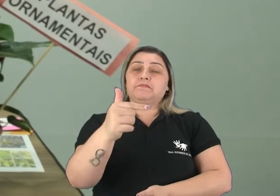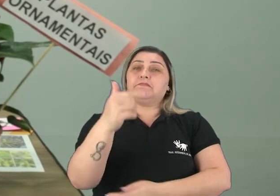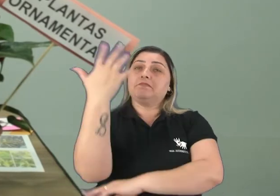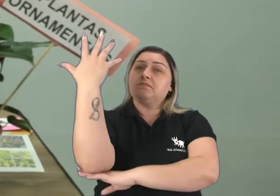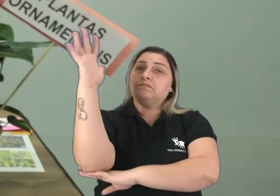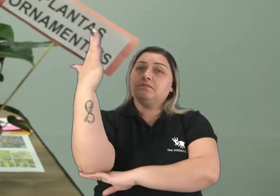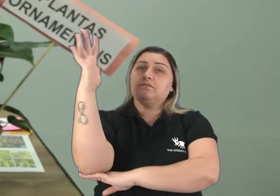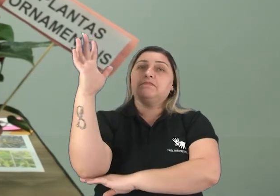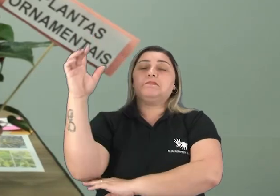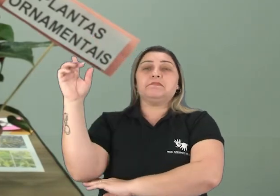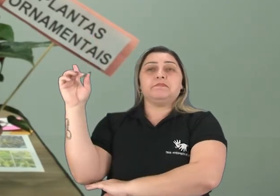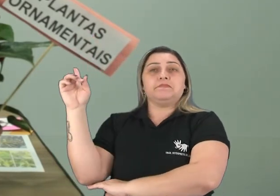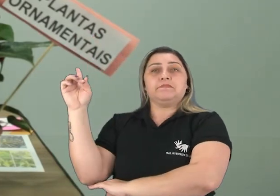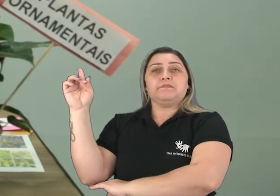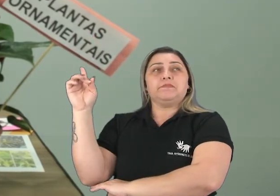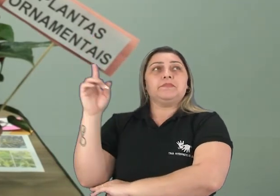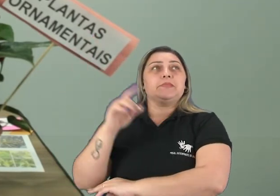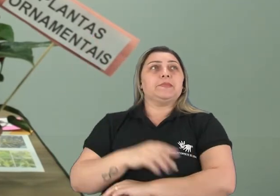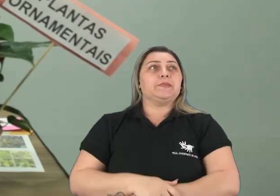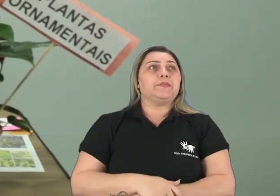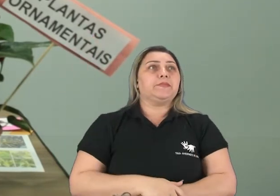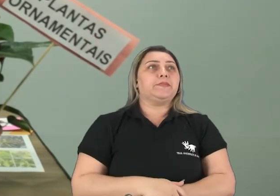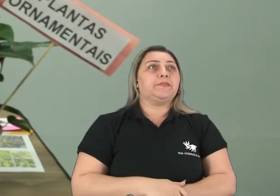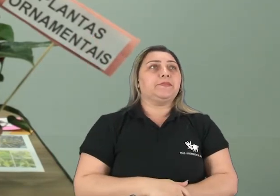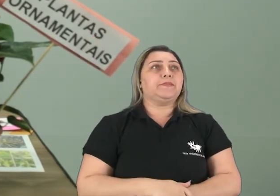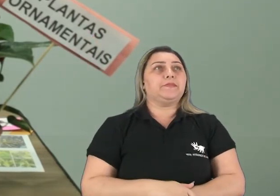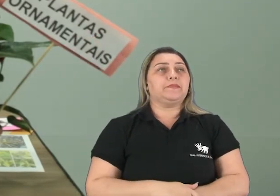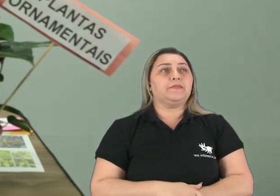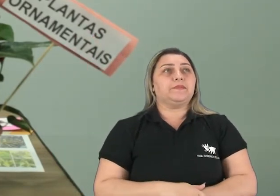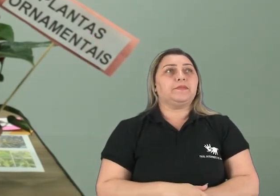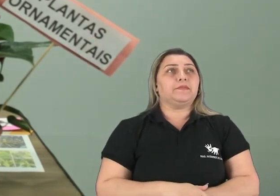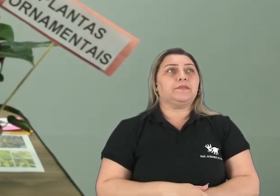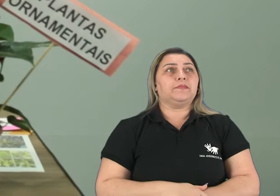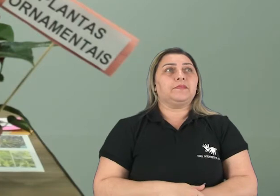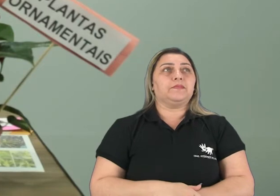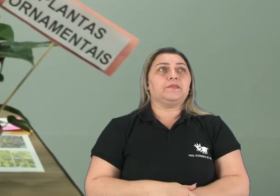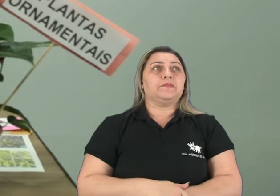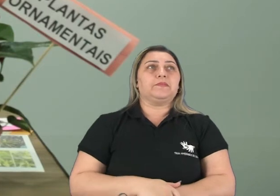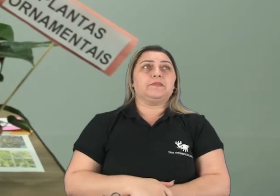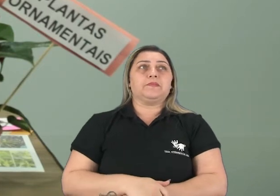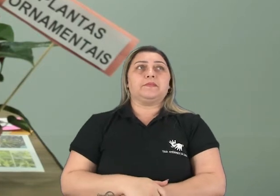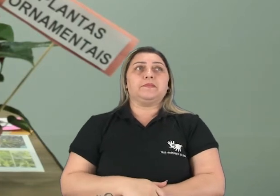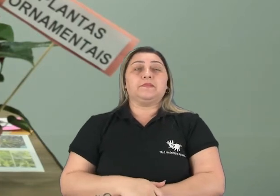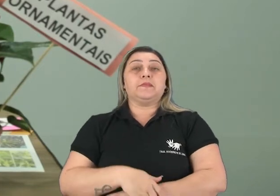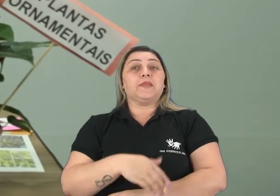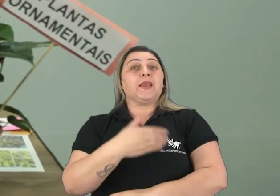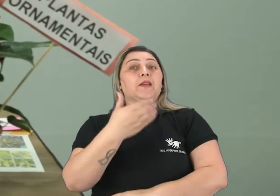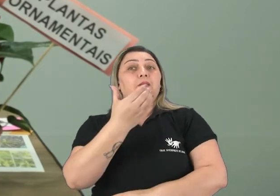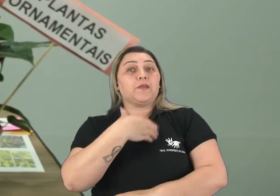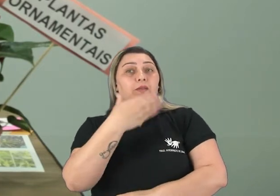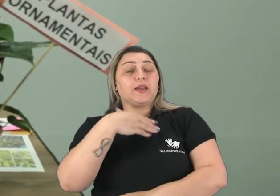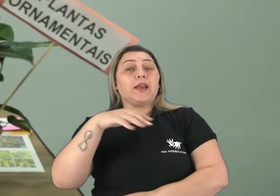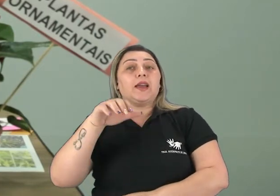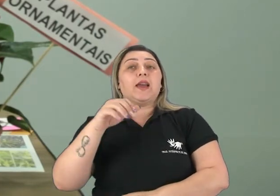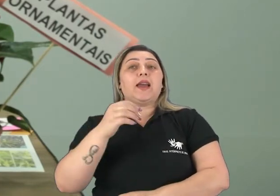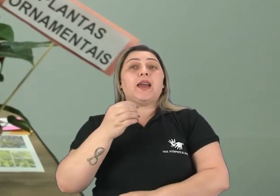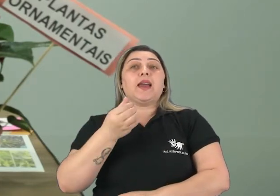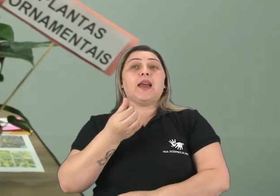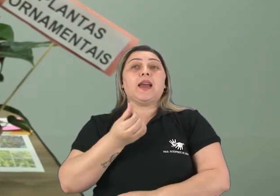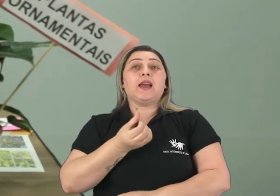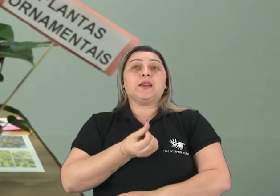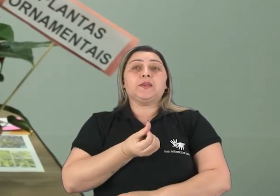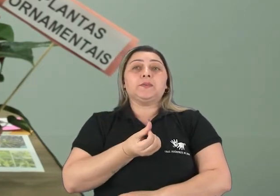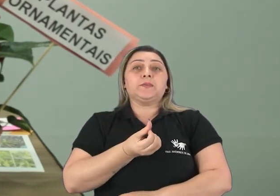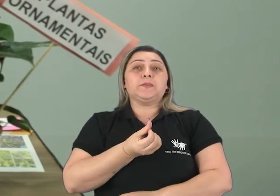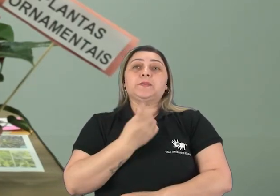de planta, essa aqui. Aqui eu peguei um galho de uma planta frutífera, é a acerola. Aqui